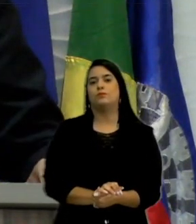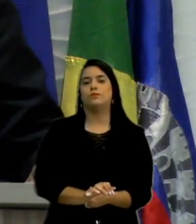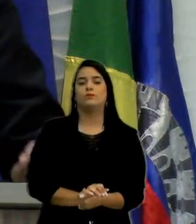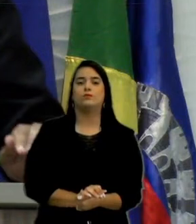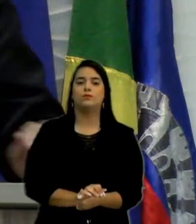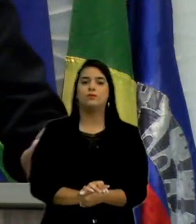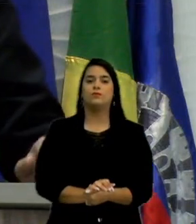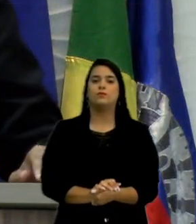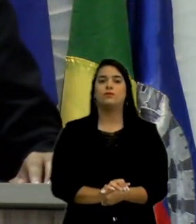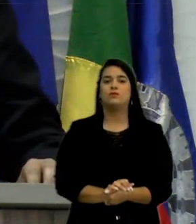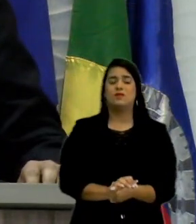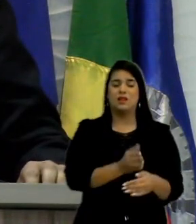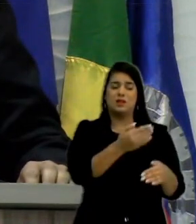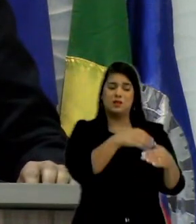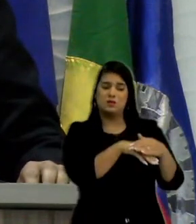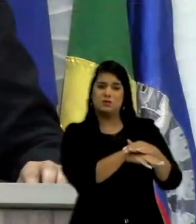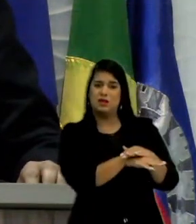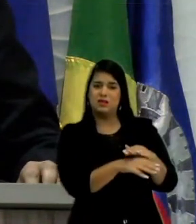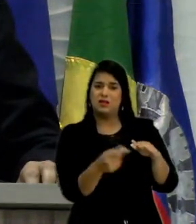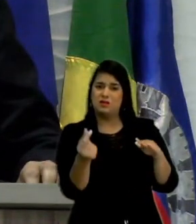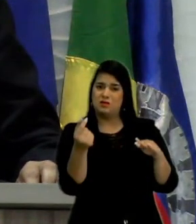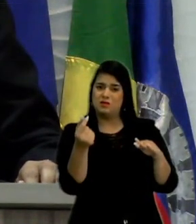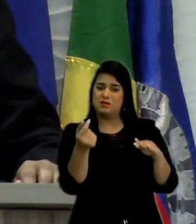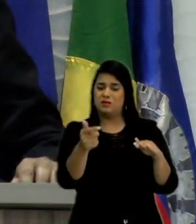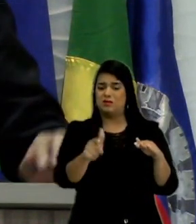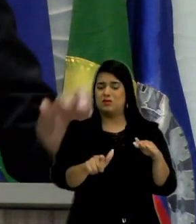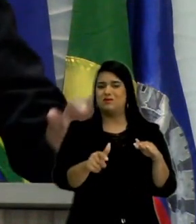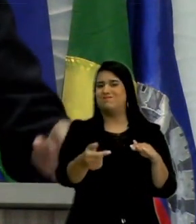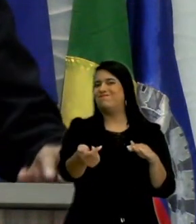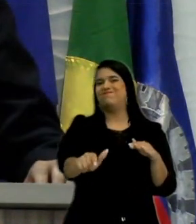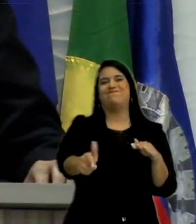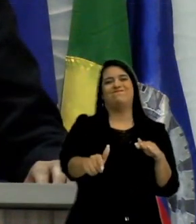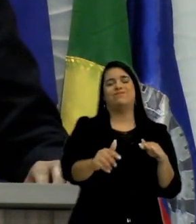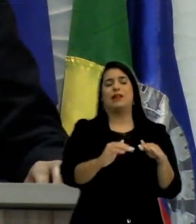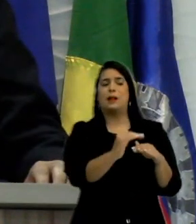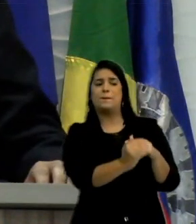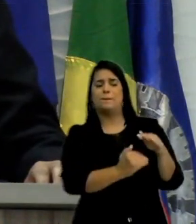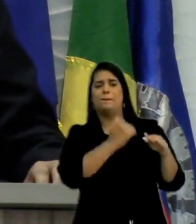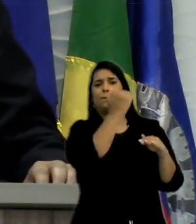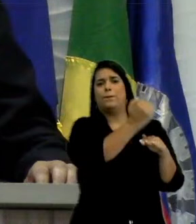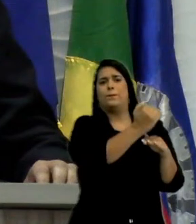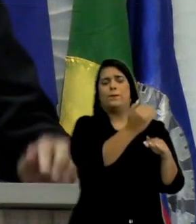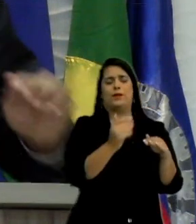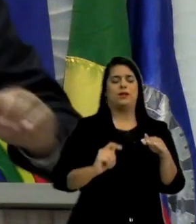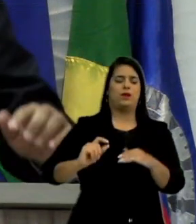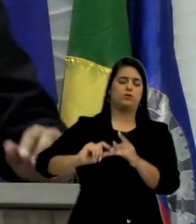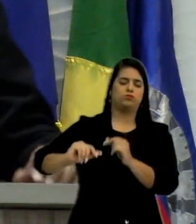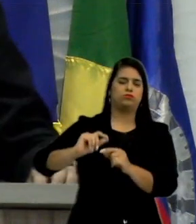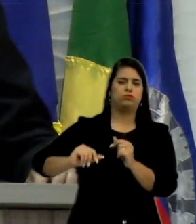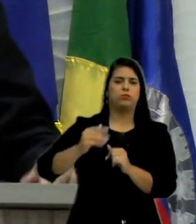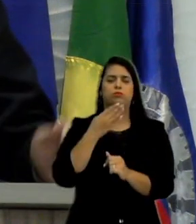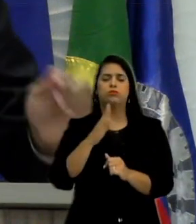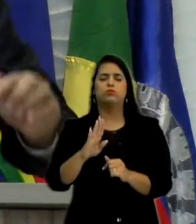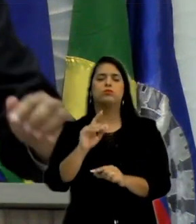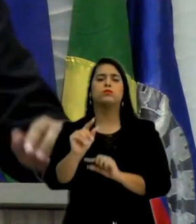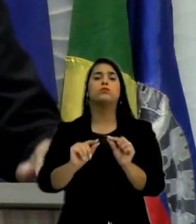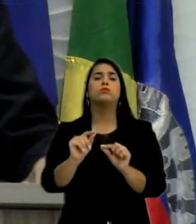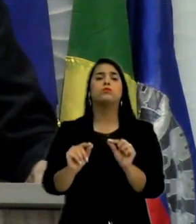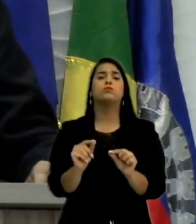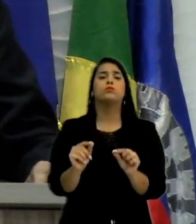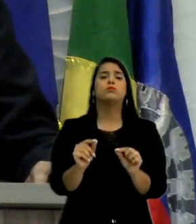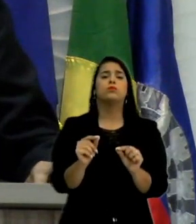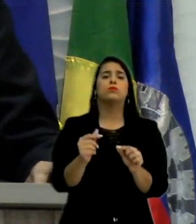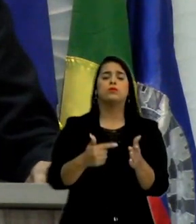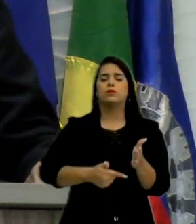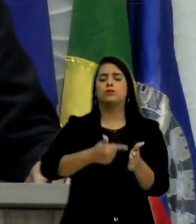colocando, guardando numa poupança mais uma vez para aumentar o recurso, principalmente do segundo